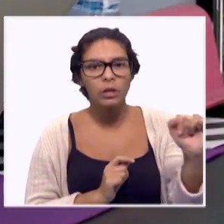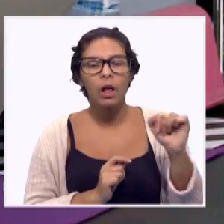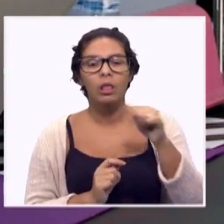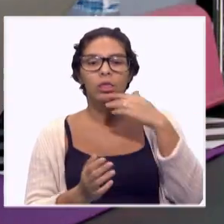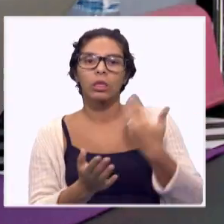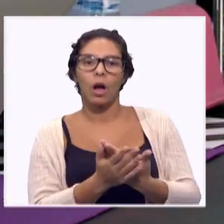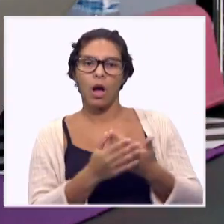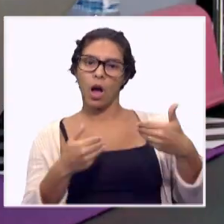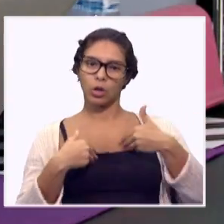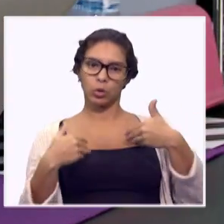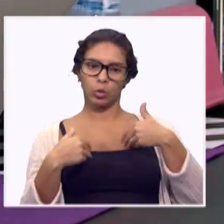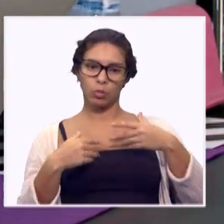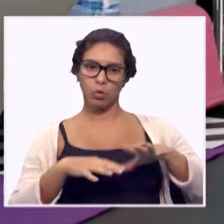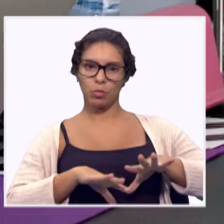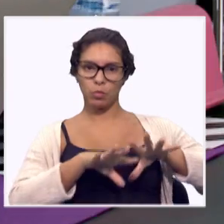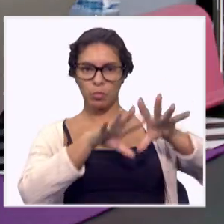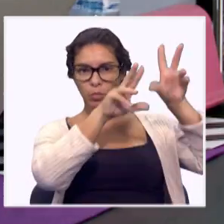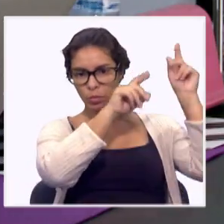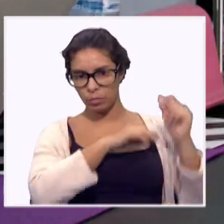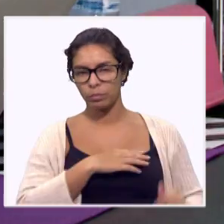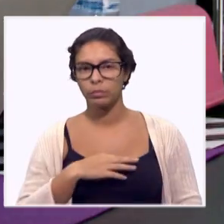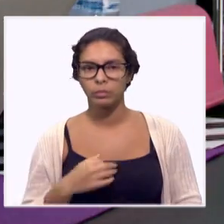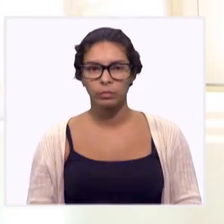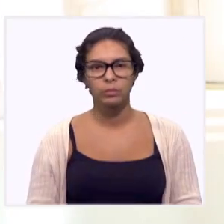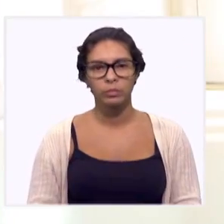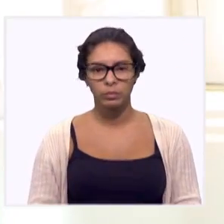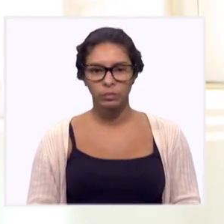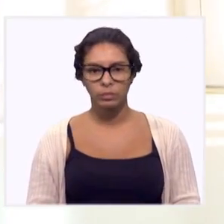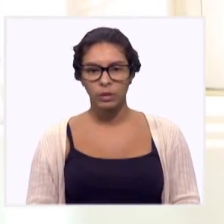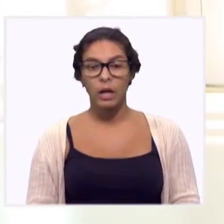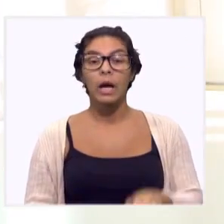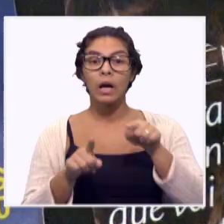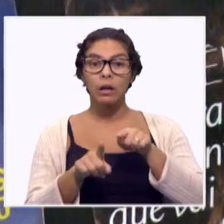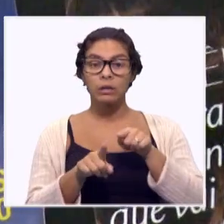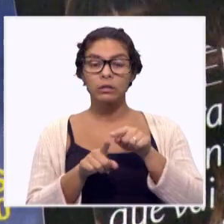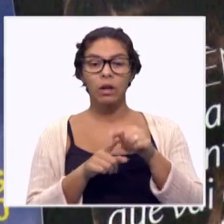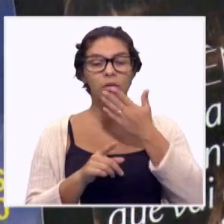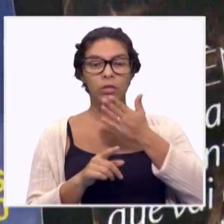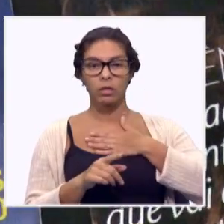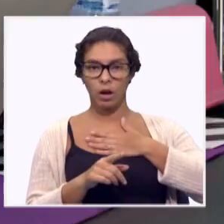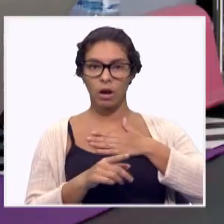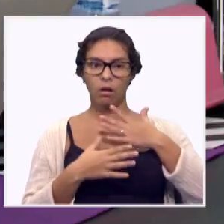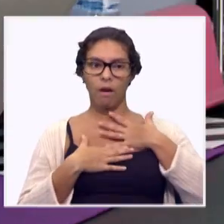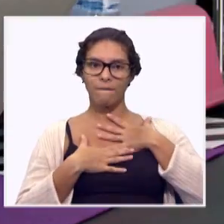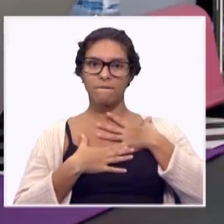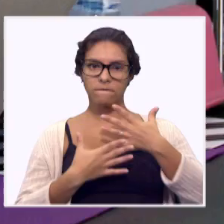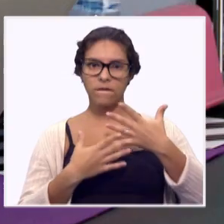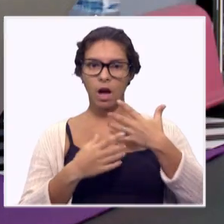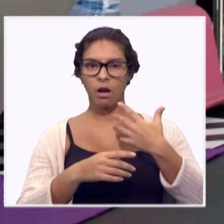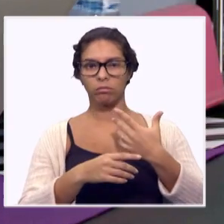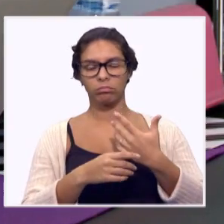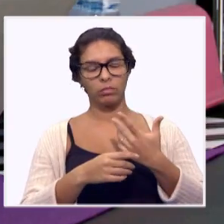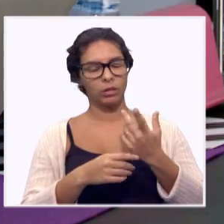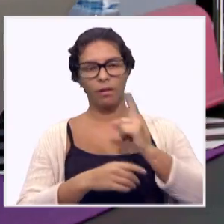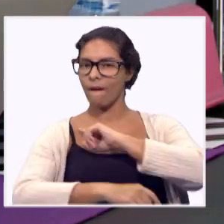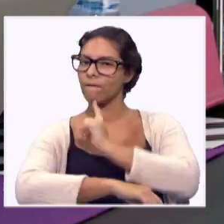por marcar, porque ajudam-te a crescer enquanto profissional e enquanto pessoa também. O que me mantém motivada é mesmo